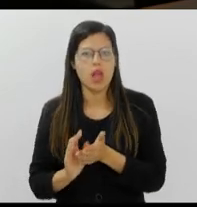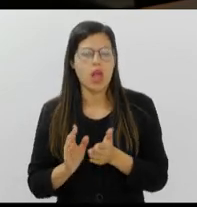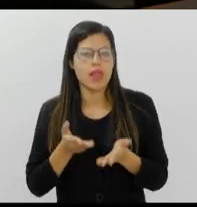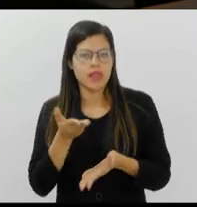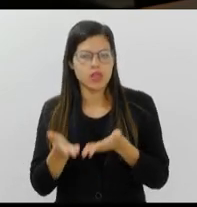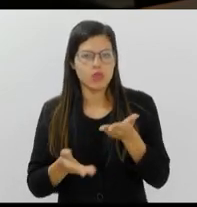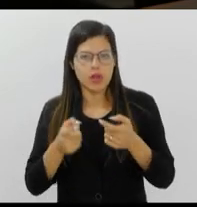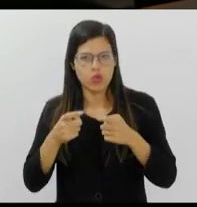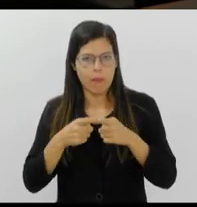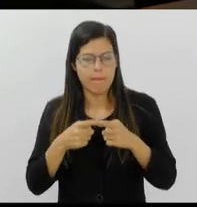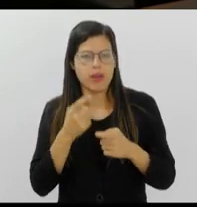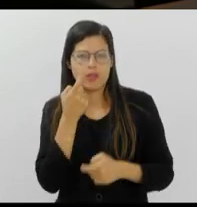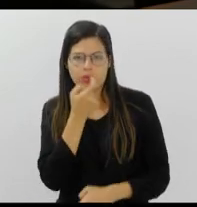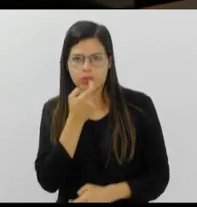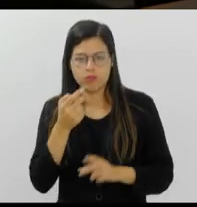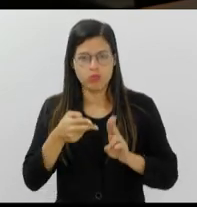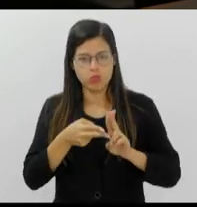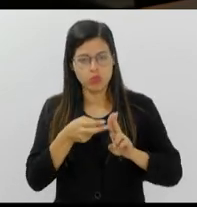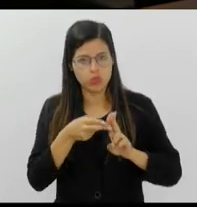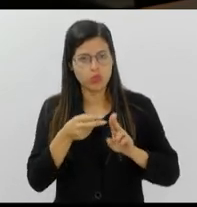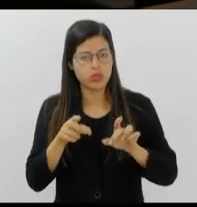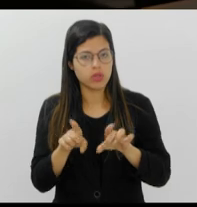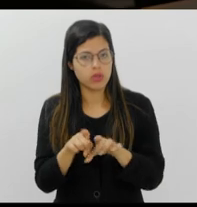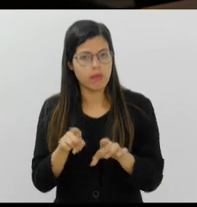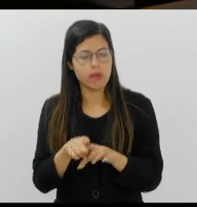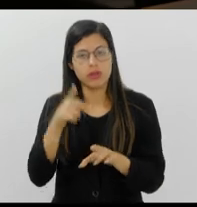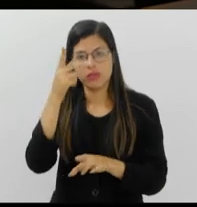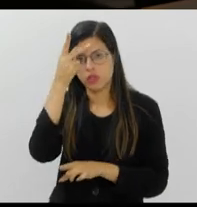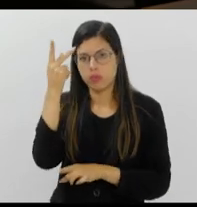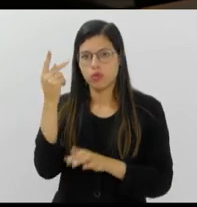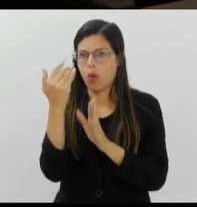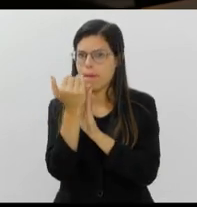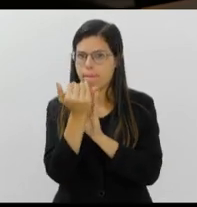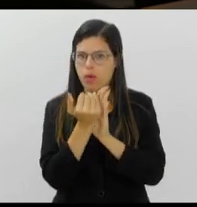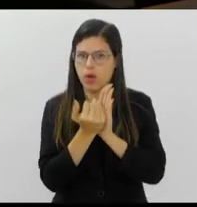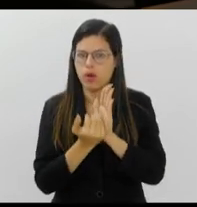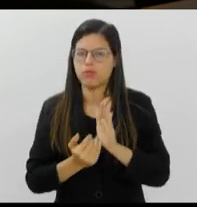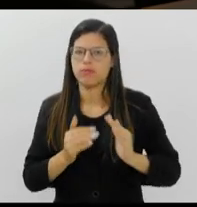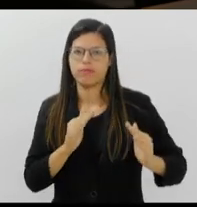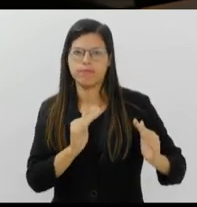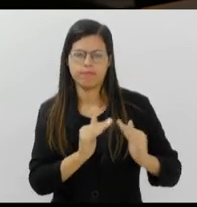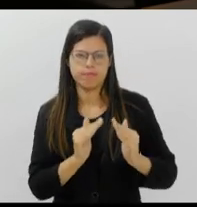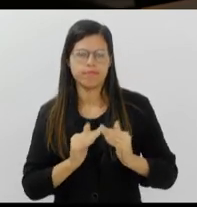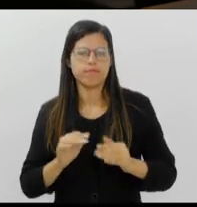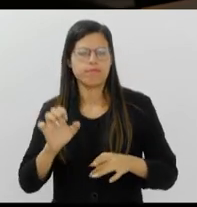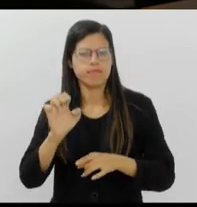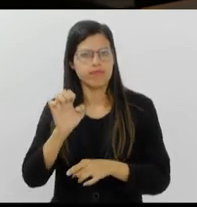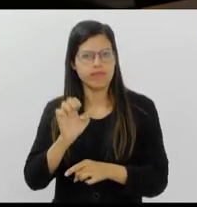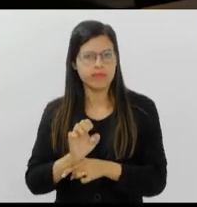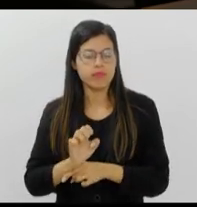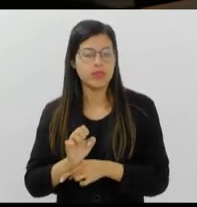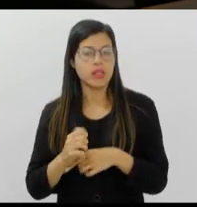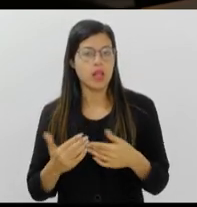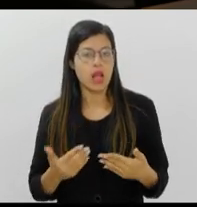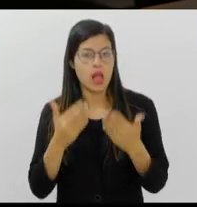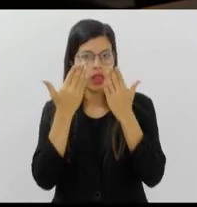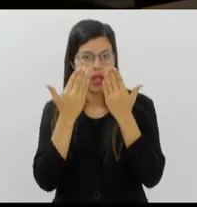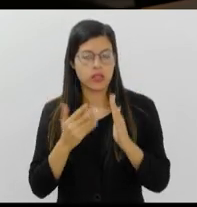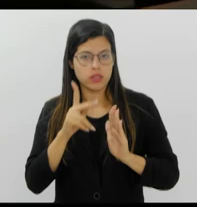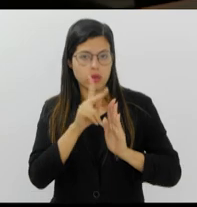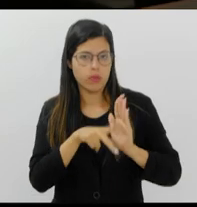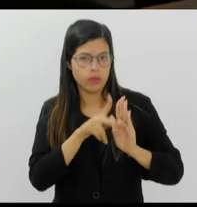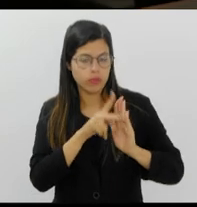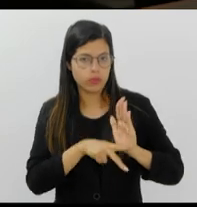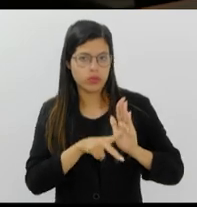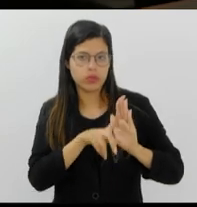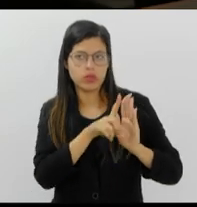do SUS, além da inclusão dessas pessoas também em programas de habitação do Estado. E também será analisado o projeto do